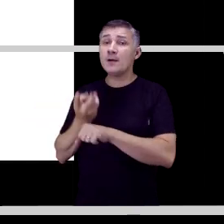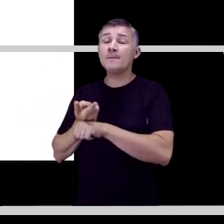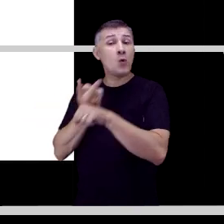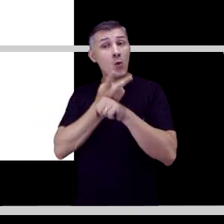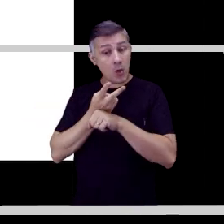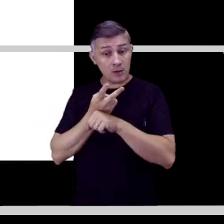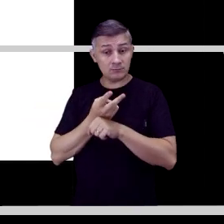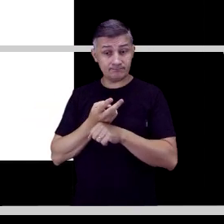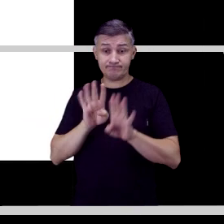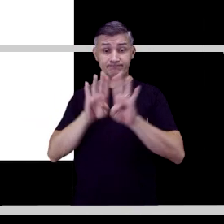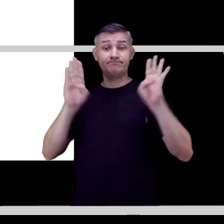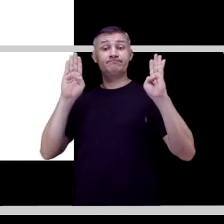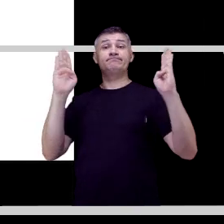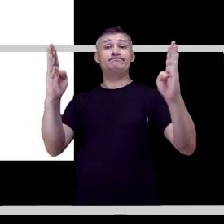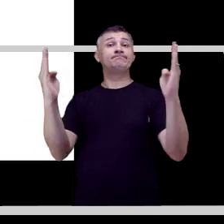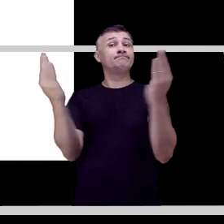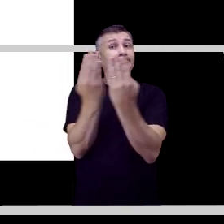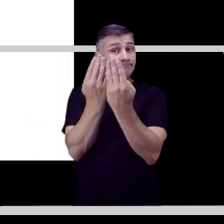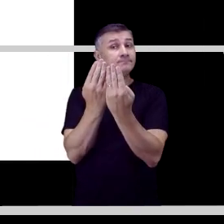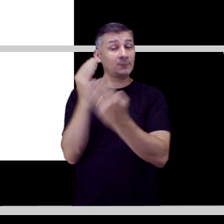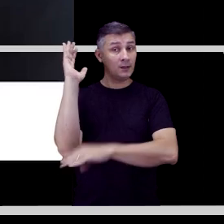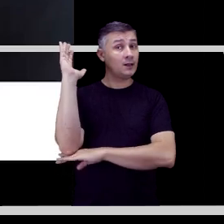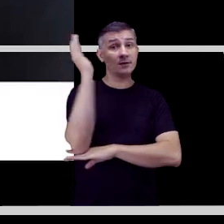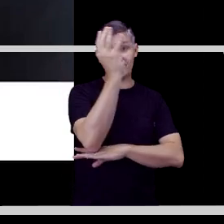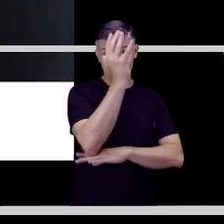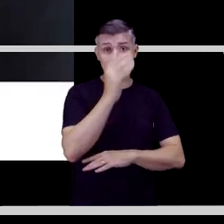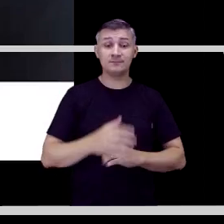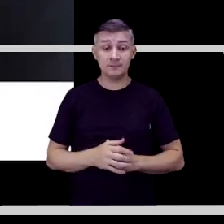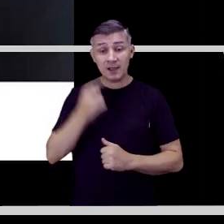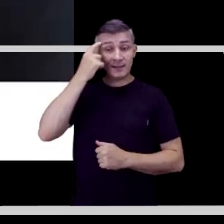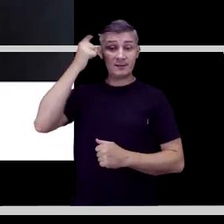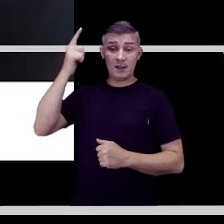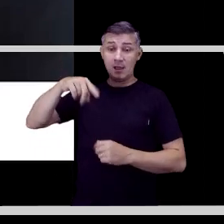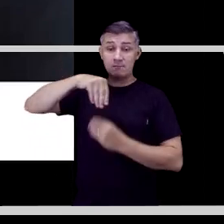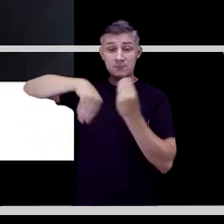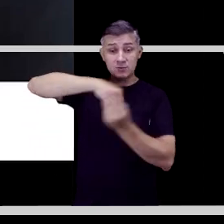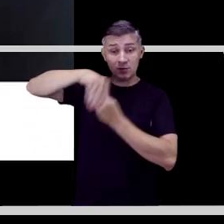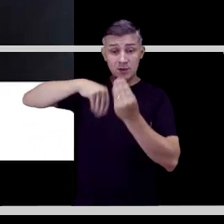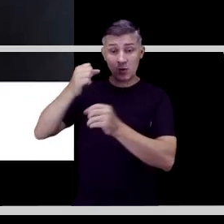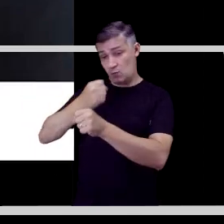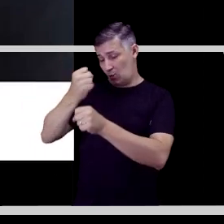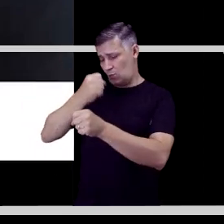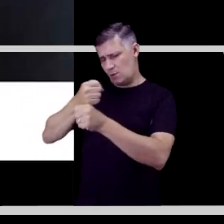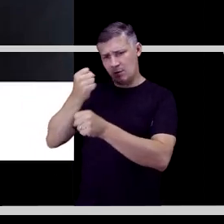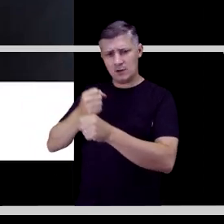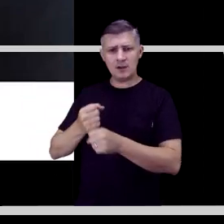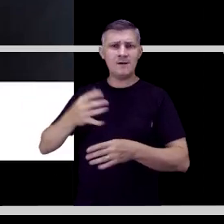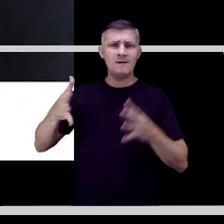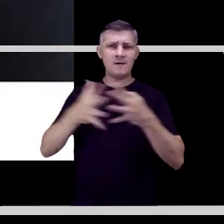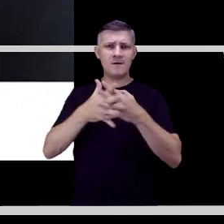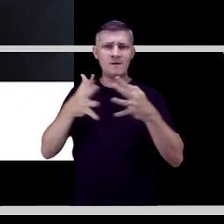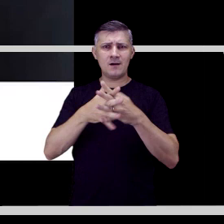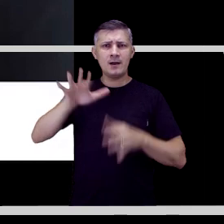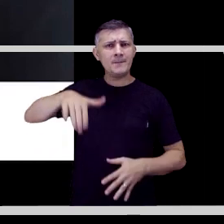dá, e numa sequência vertical, né, que de alguma forma a gente queria trazer isso para o edifício. E a gente procurou trazer isso para a pele do edifício, para a epiderme